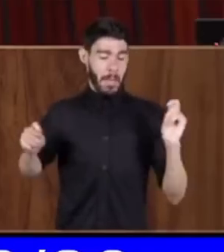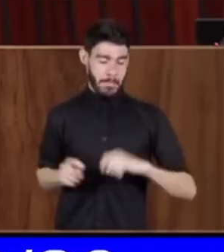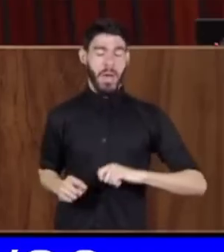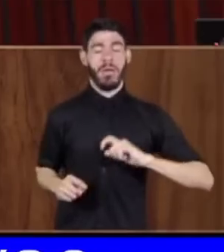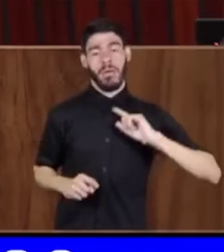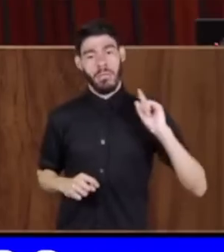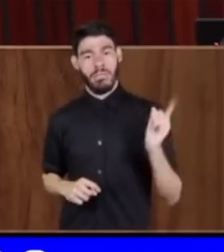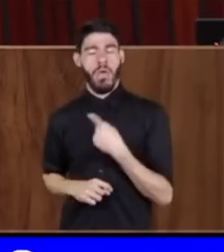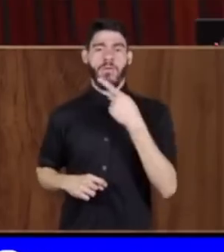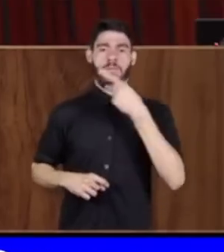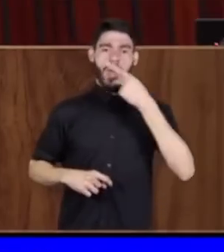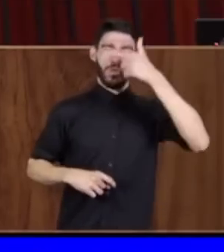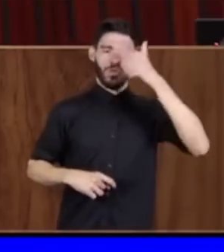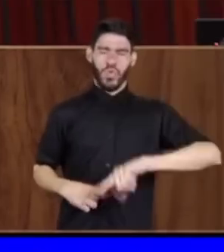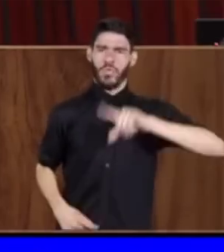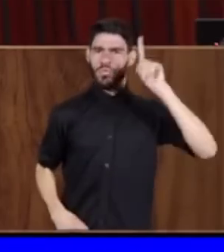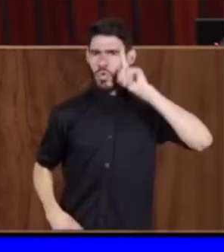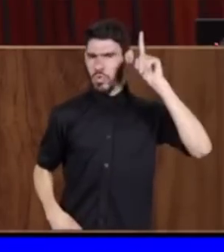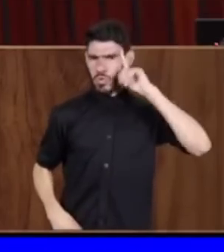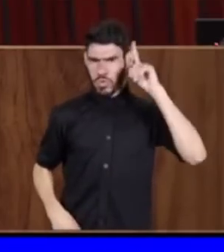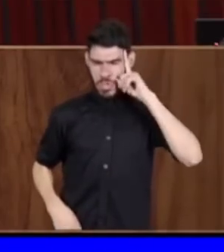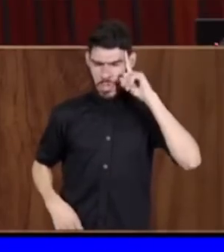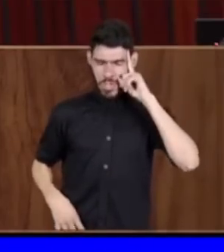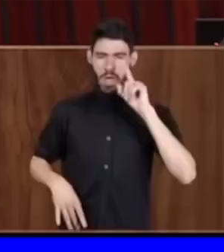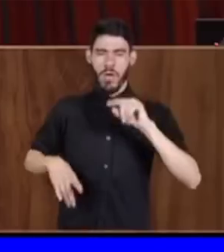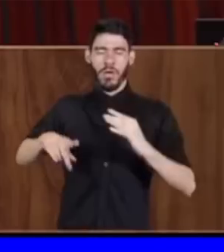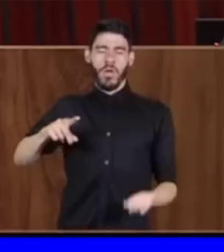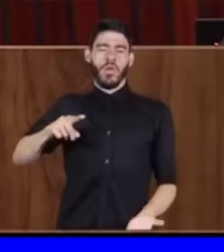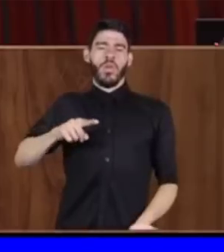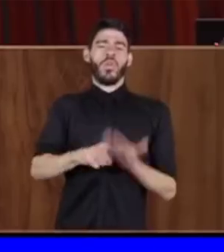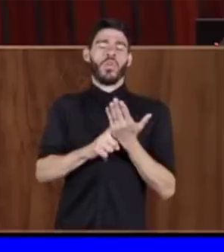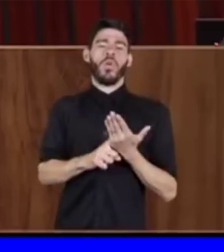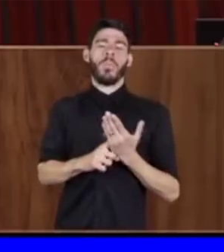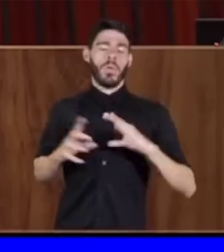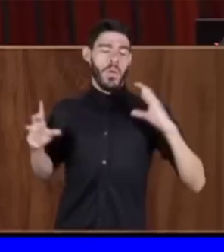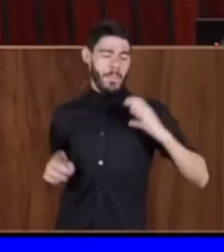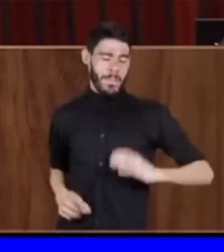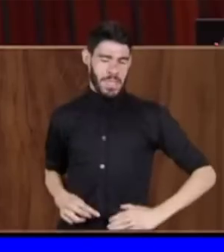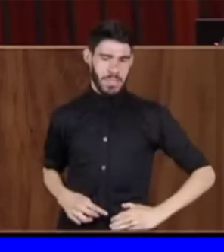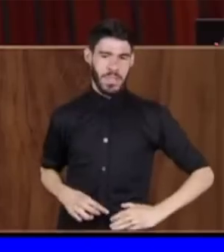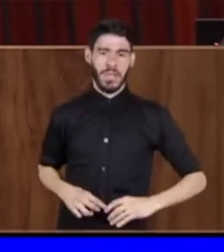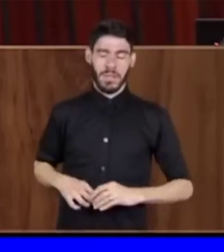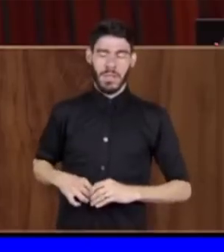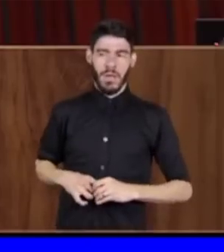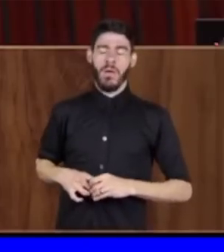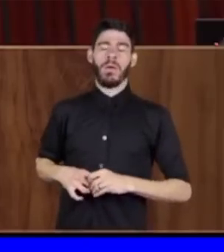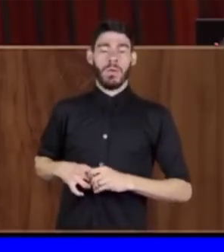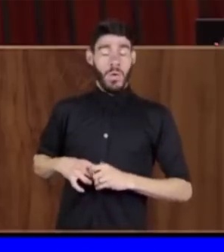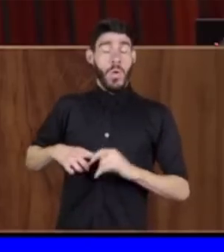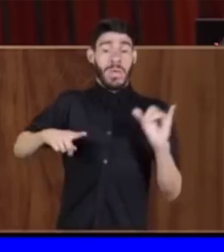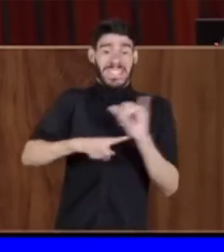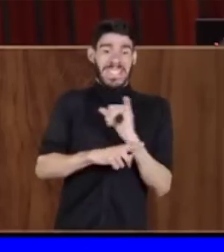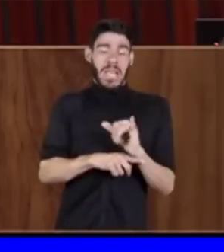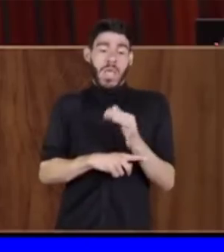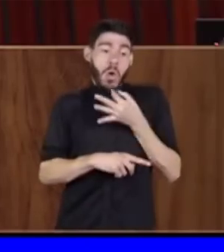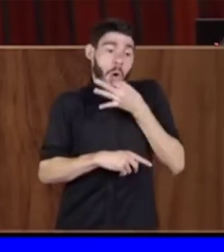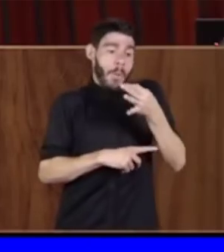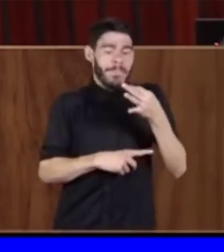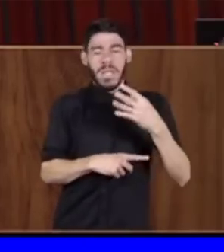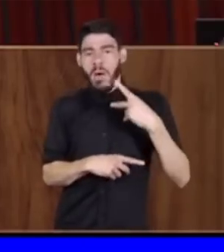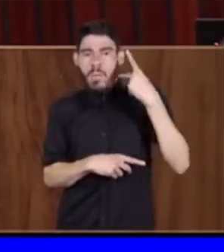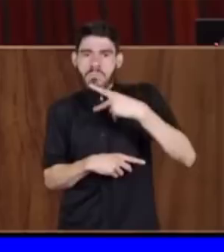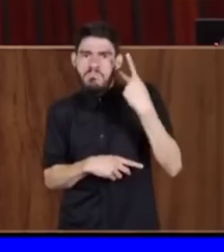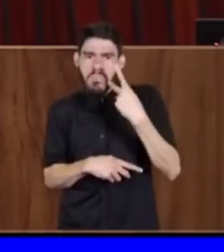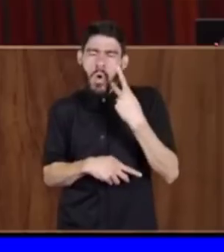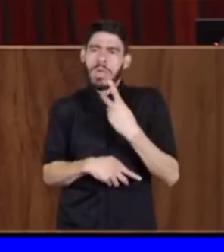nós reafirmar diariamente um pacto de civilidade, pano de fundo para que opiniões políticas